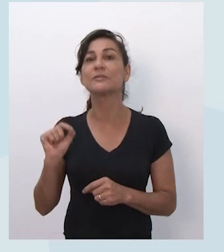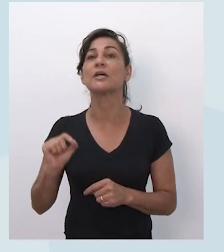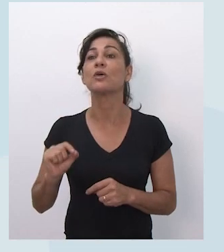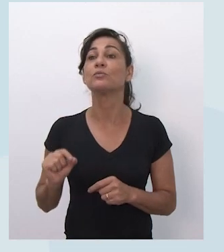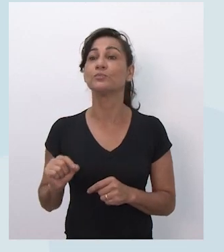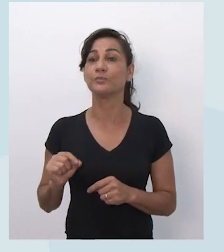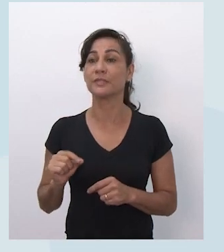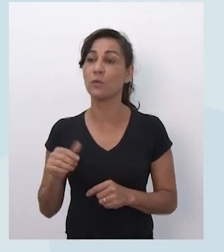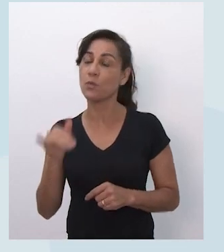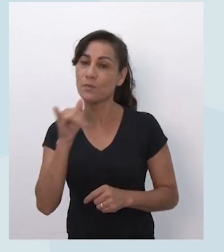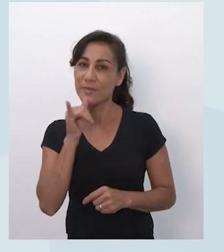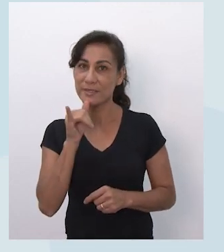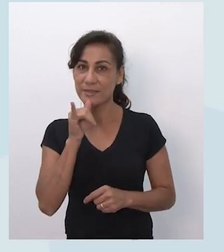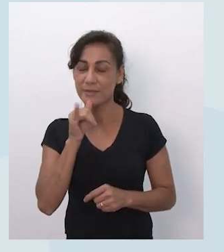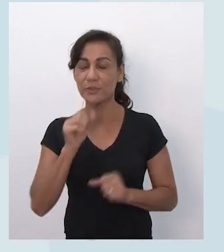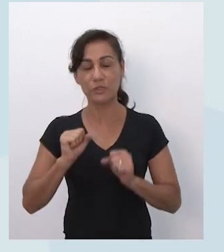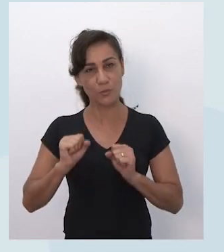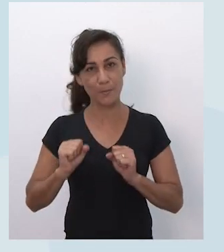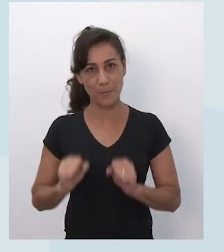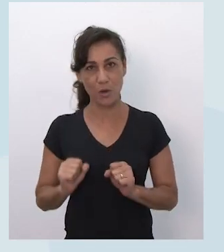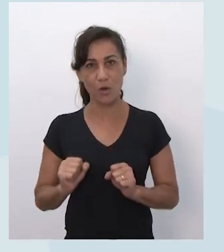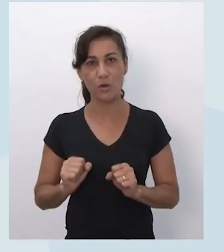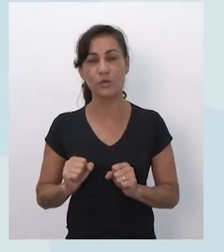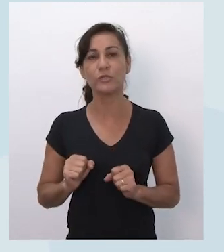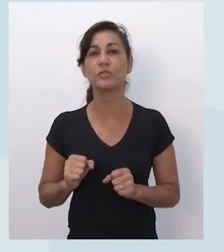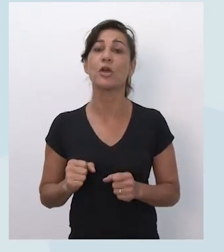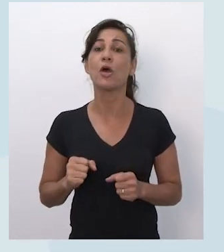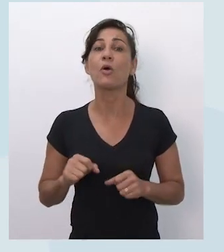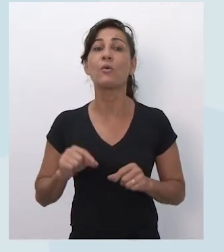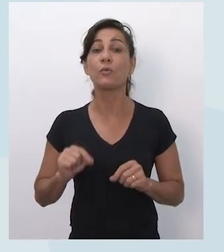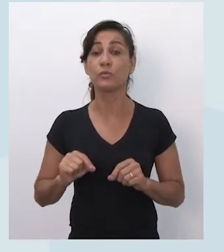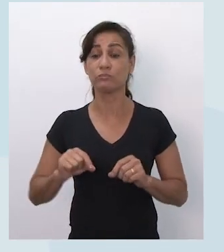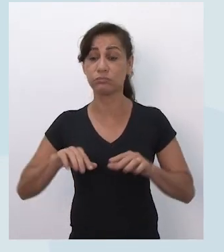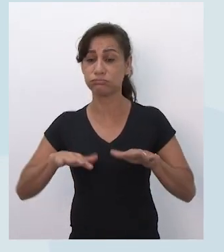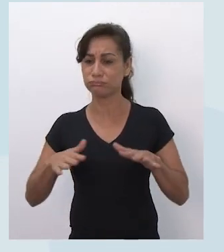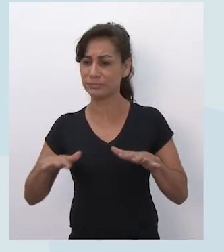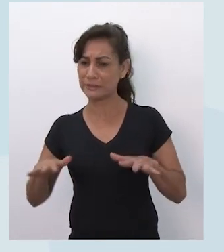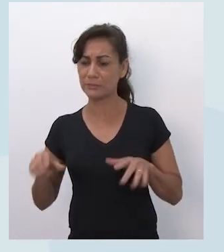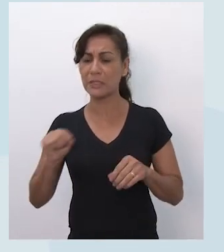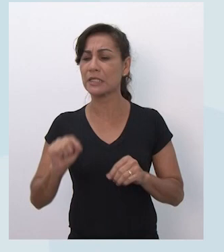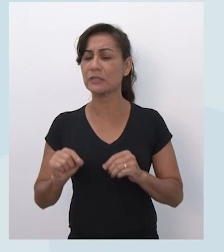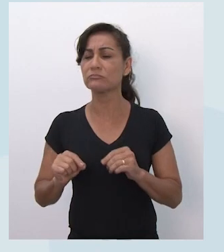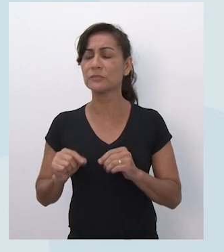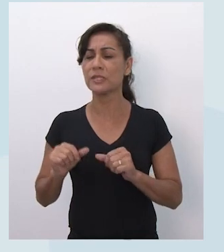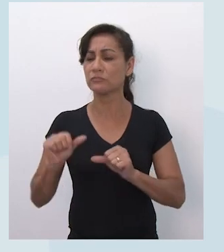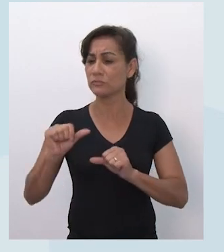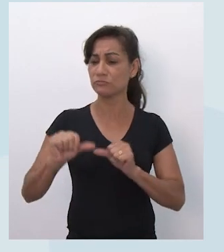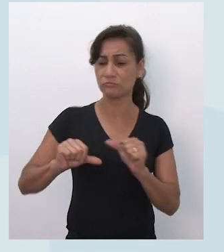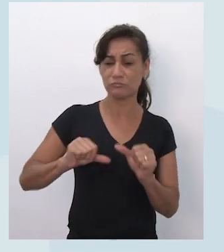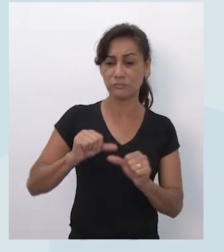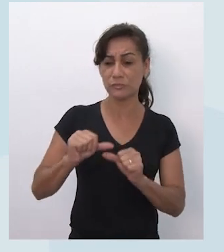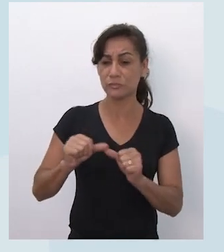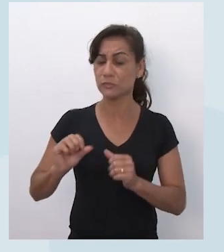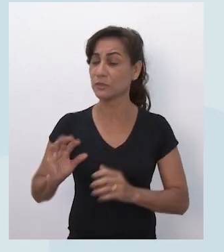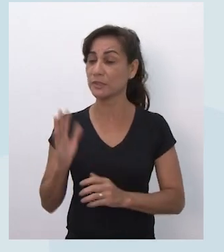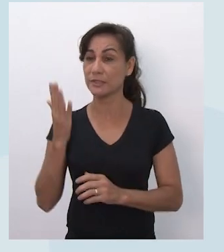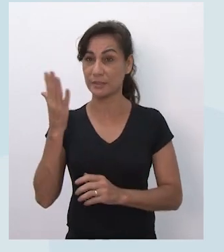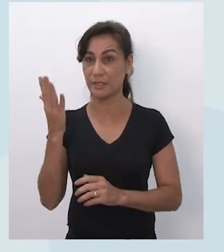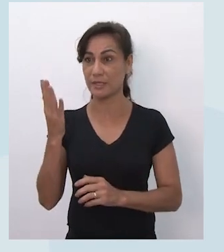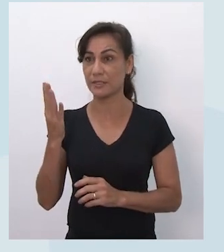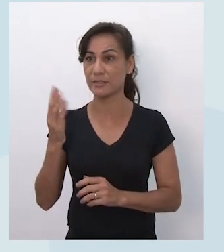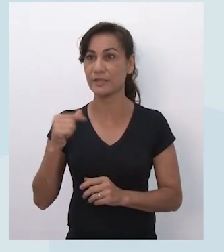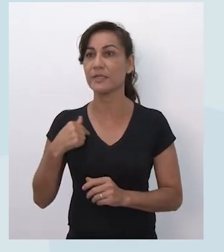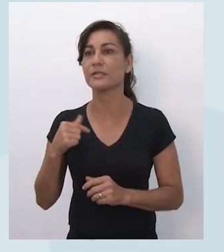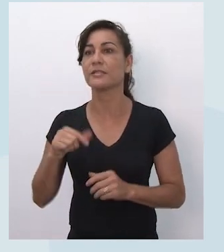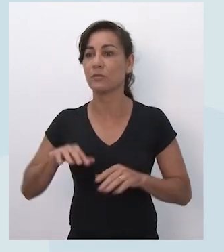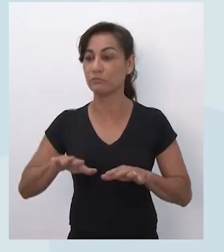Então, como exemplo, a gente pode considerar, por exemplo, os abalos sísmicos. Os abalos sísmicos que ocorrem aí ao redor do mundo, eles são considerados